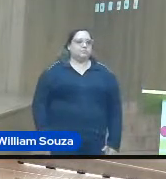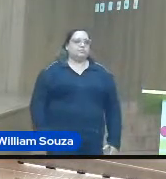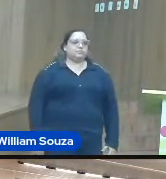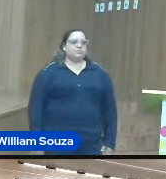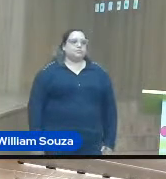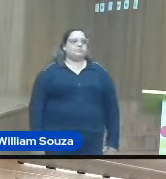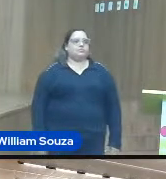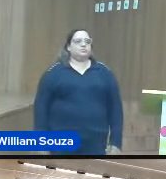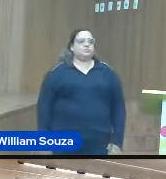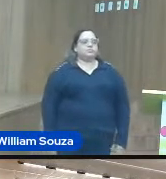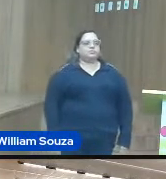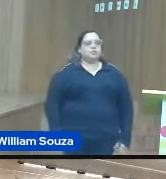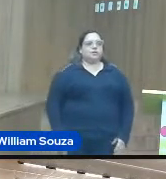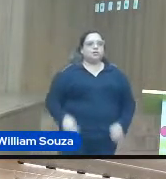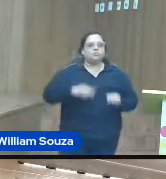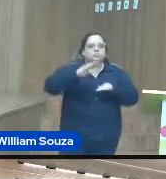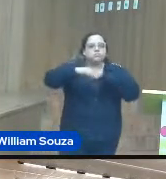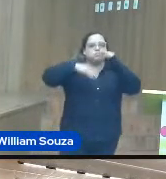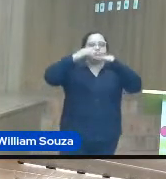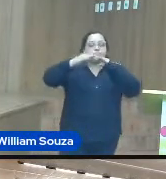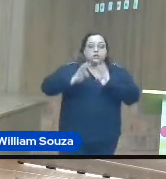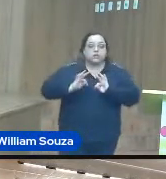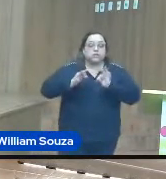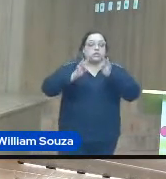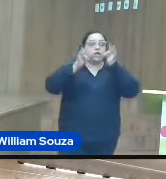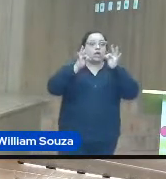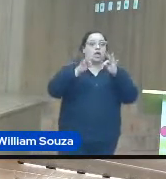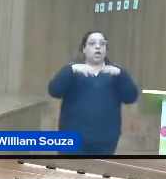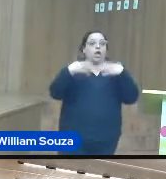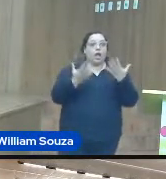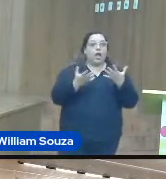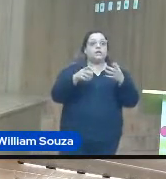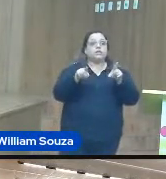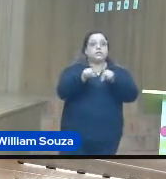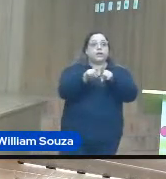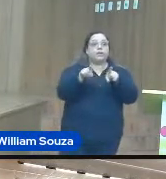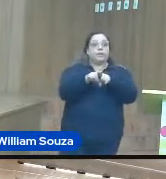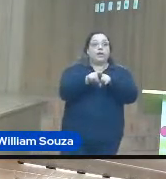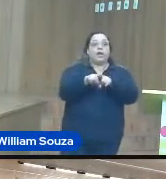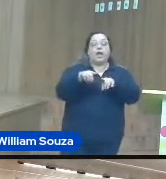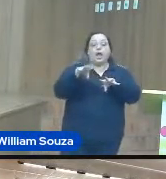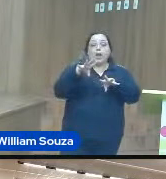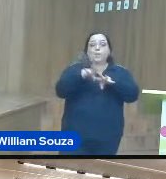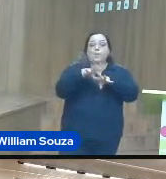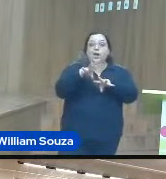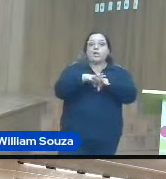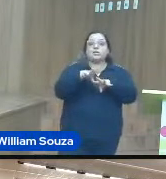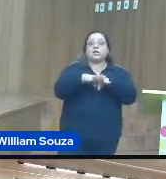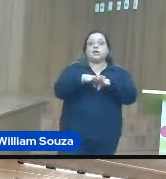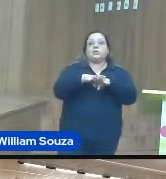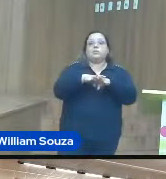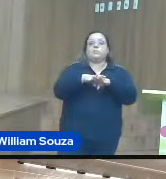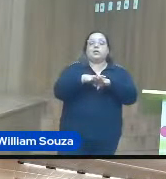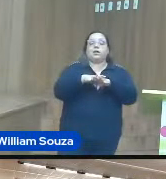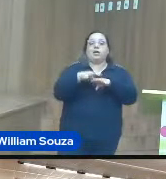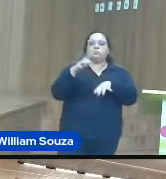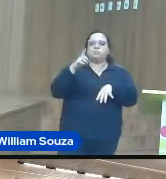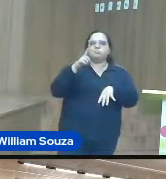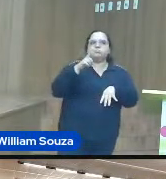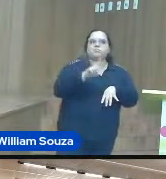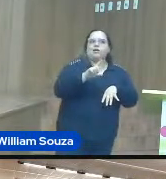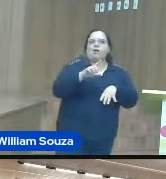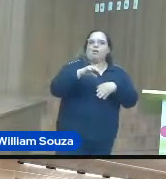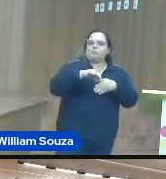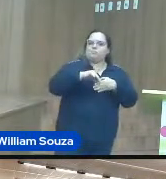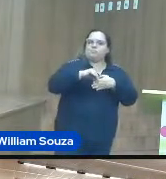Um desenvolvimento tecnológico muito grande. E com isso, a matemática ela ganha, assim, um destaque. Olha,